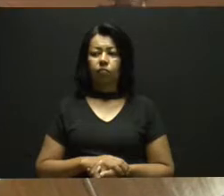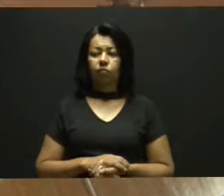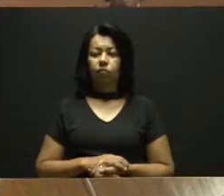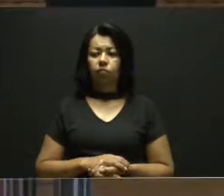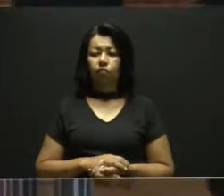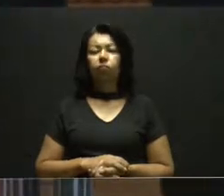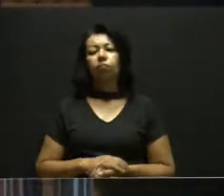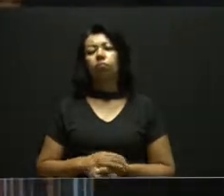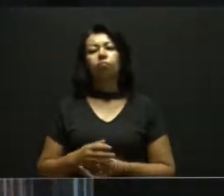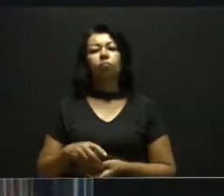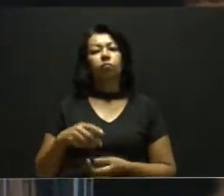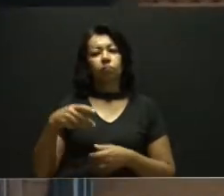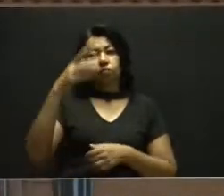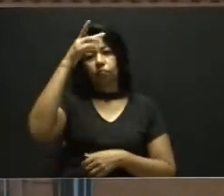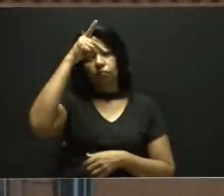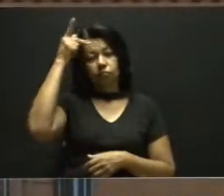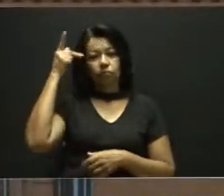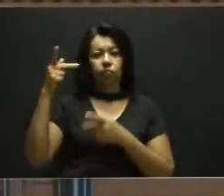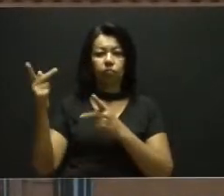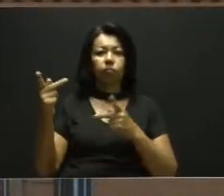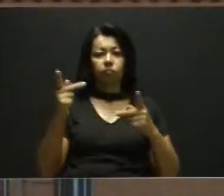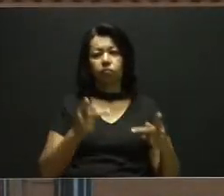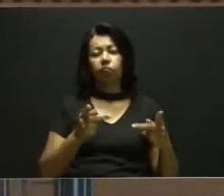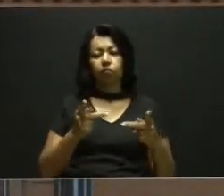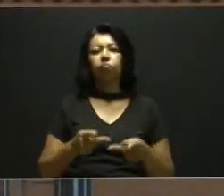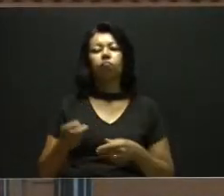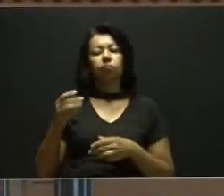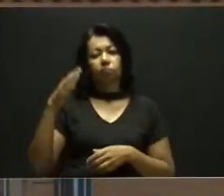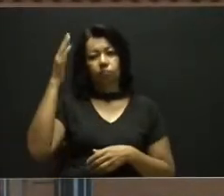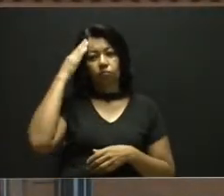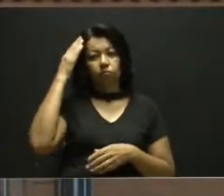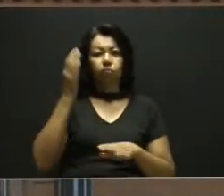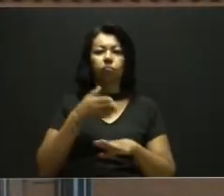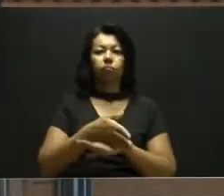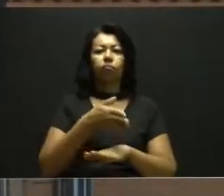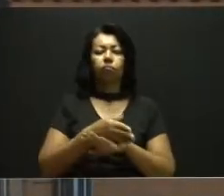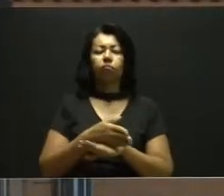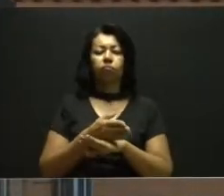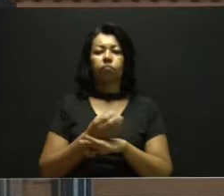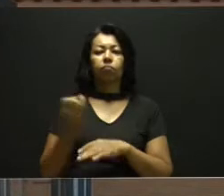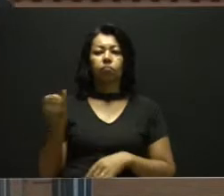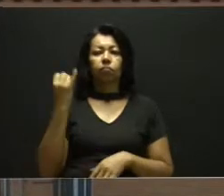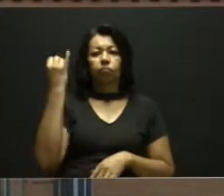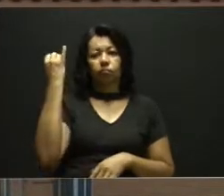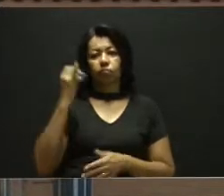as demais autoridades presentes considera-se fazendo parte integrante da mesa principal